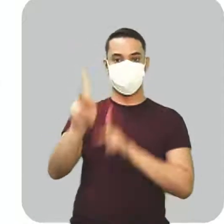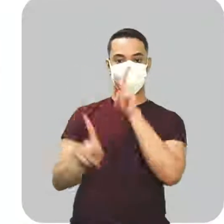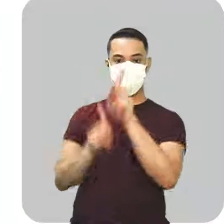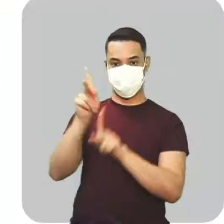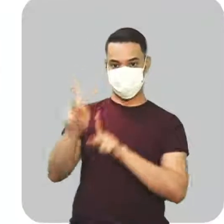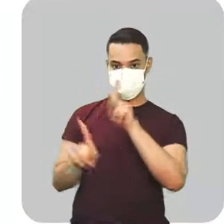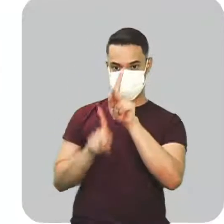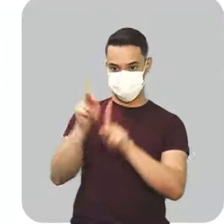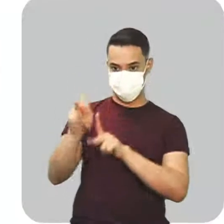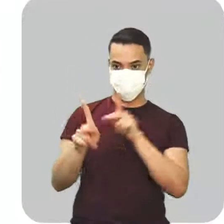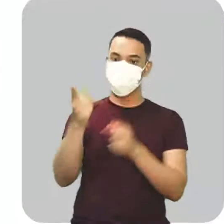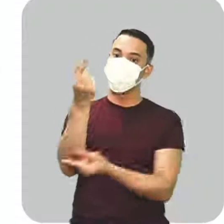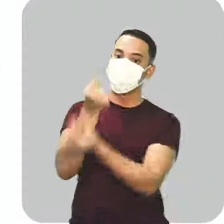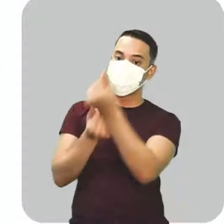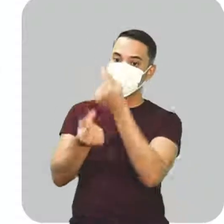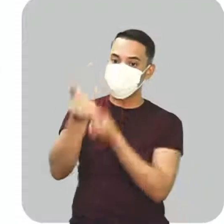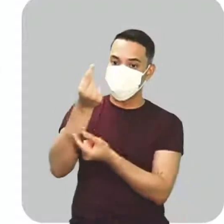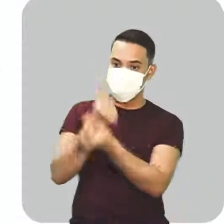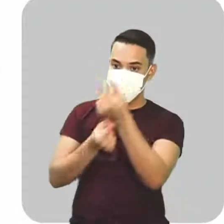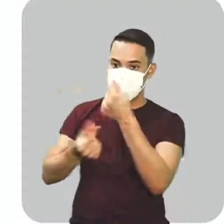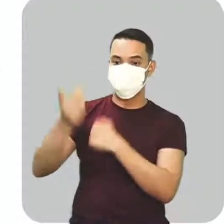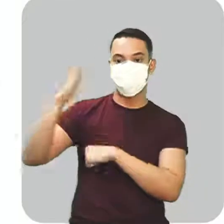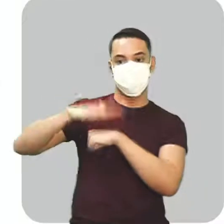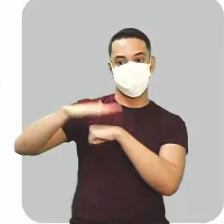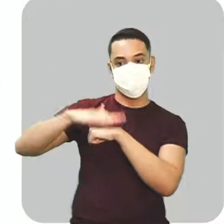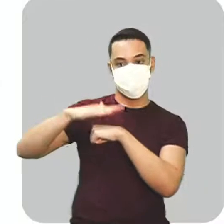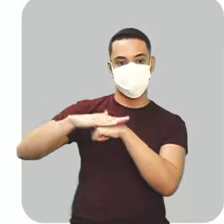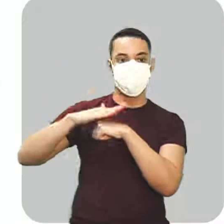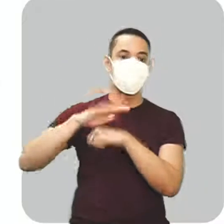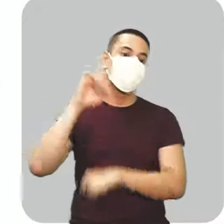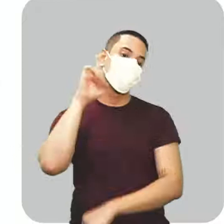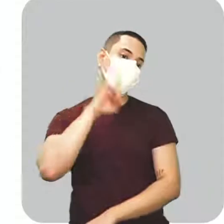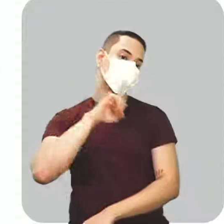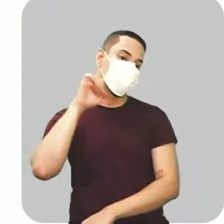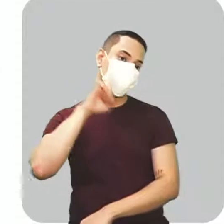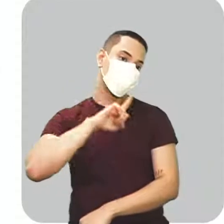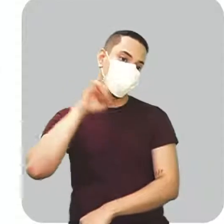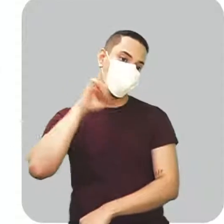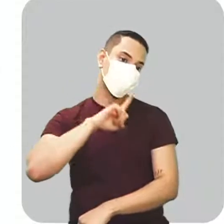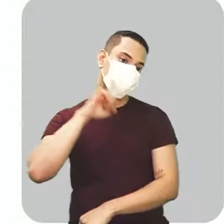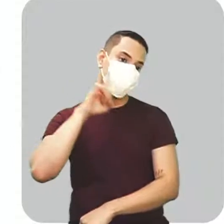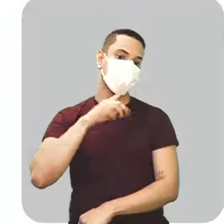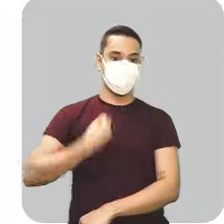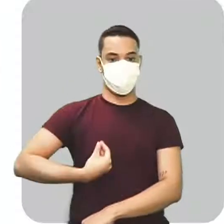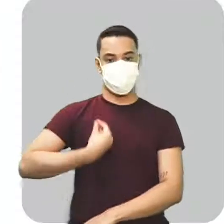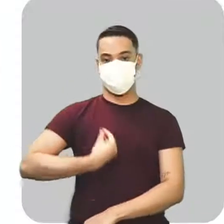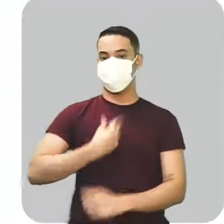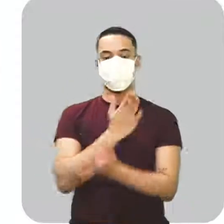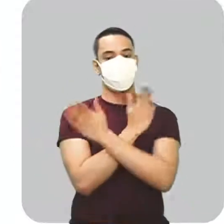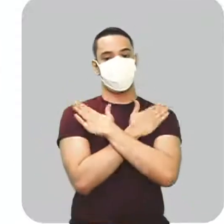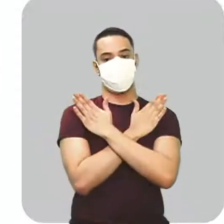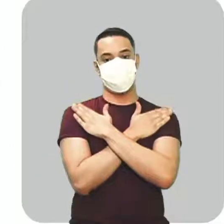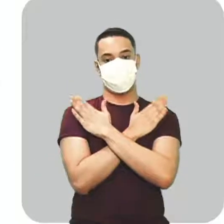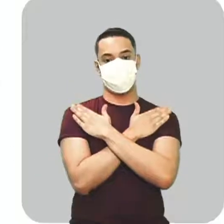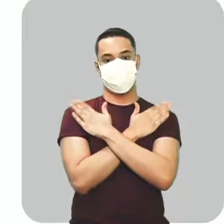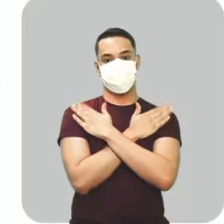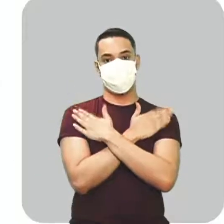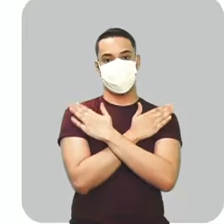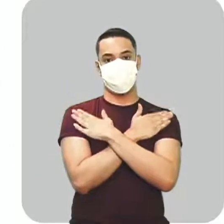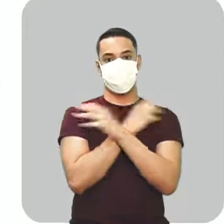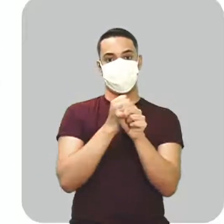população economicamente ativa dos Estados Unidos estará desempregada